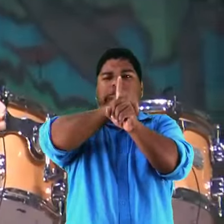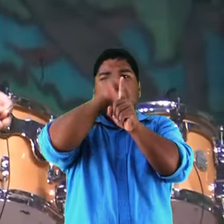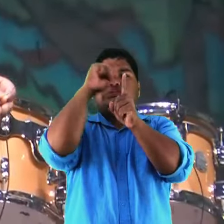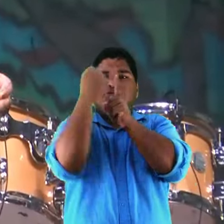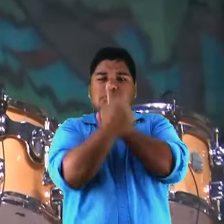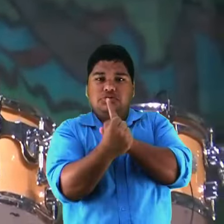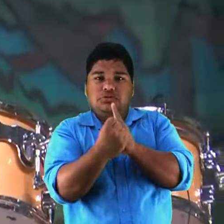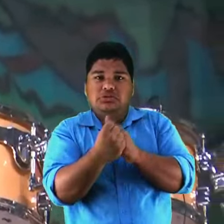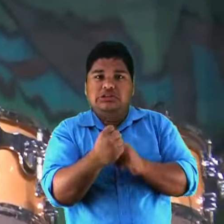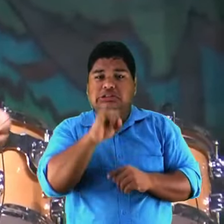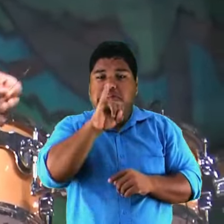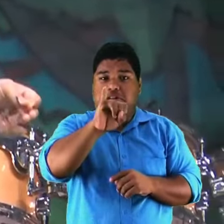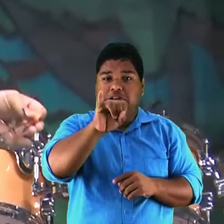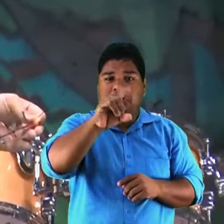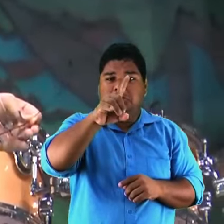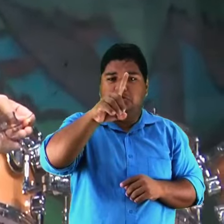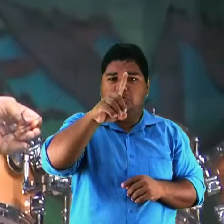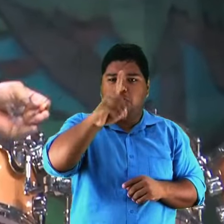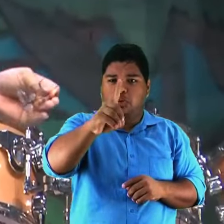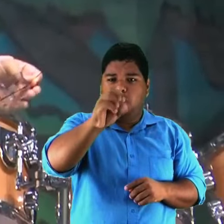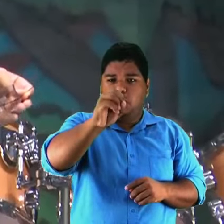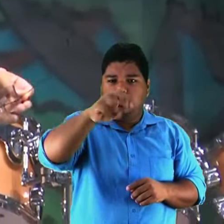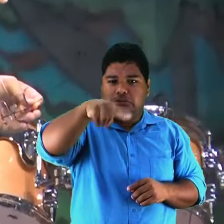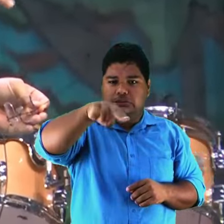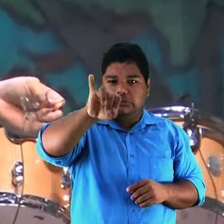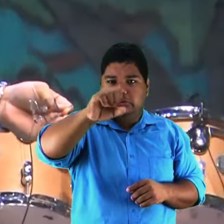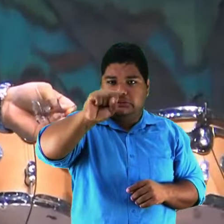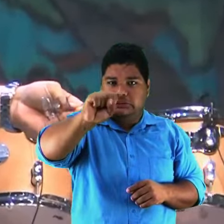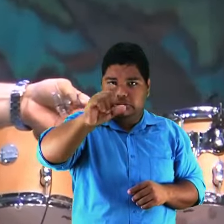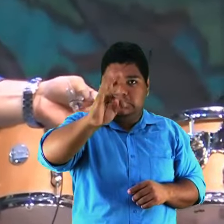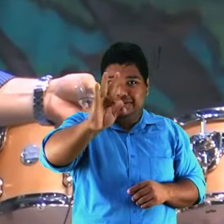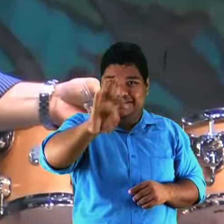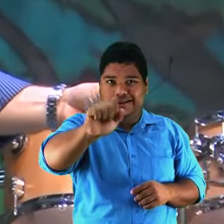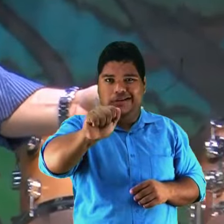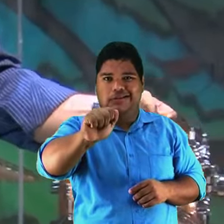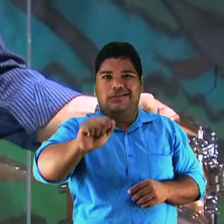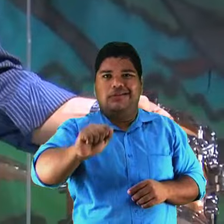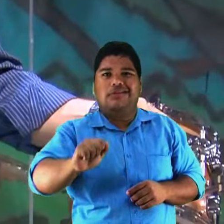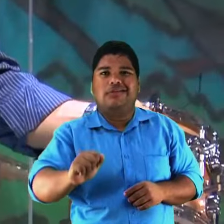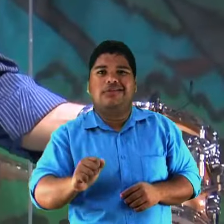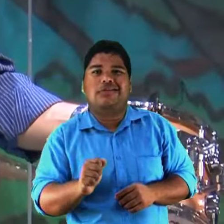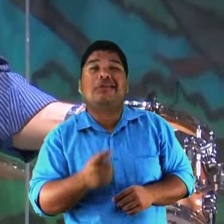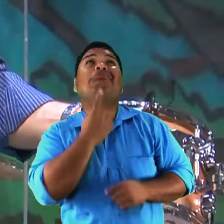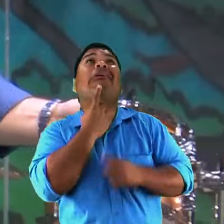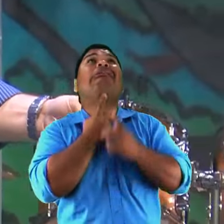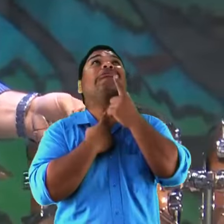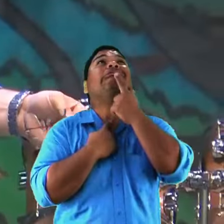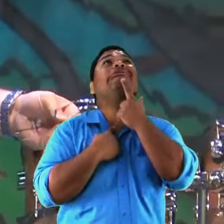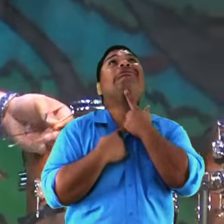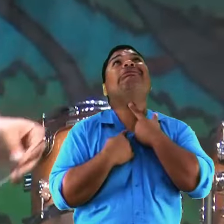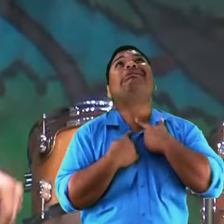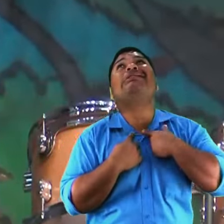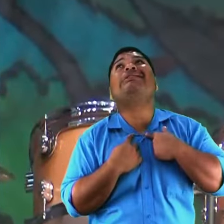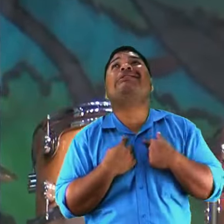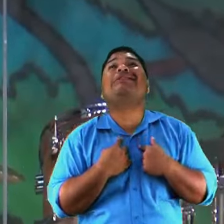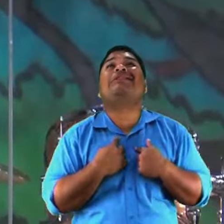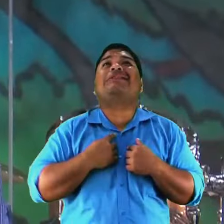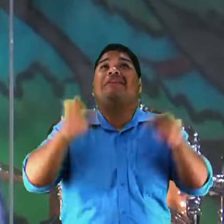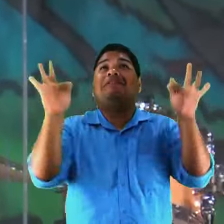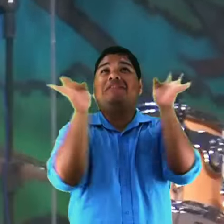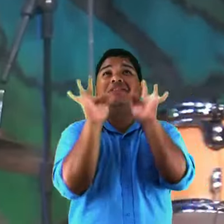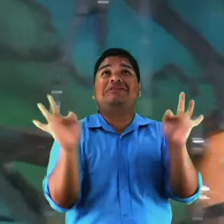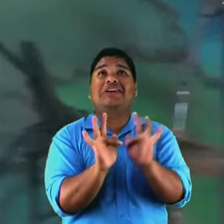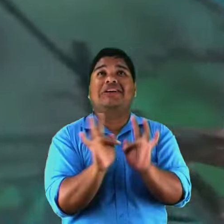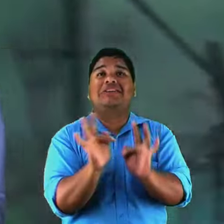hedonista, que são prazeres, desejos, o objetivo de vida é a felicidade própria, você nunca vai encontrar a